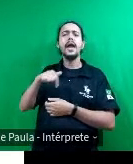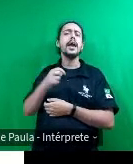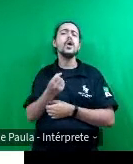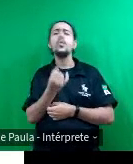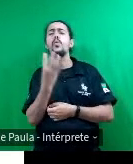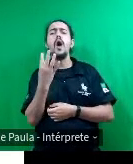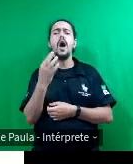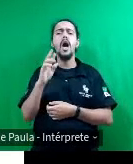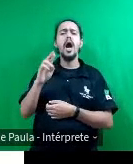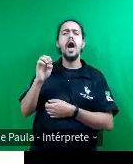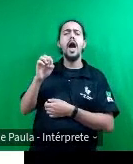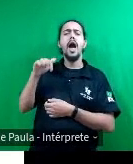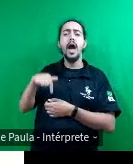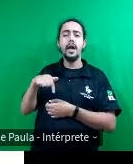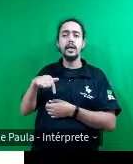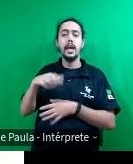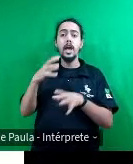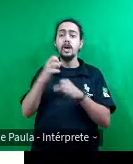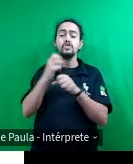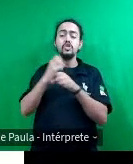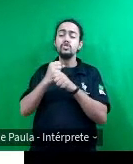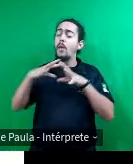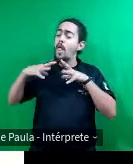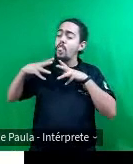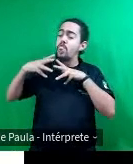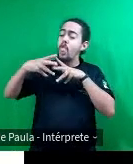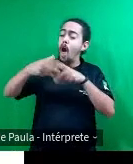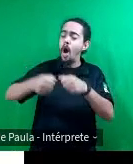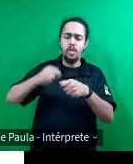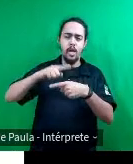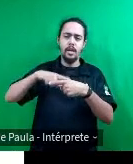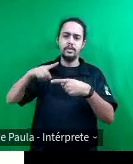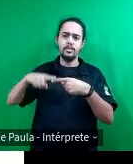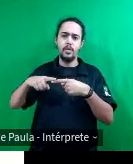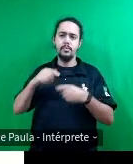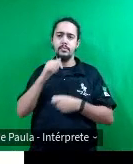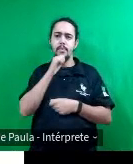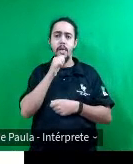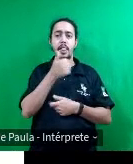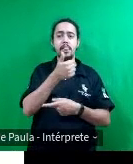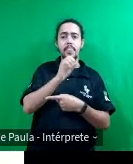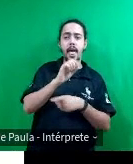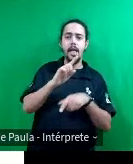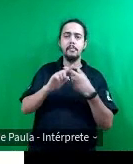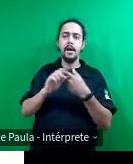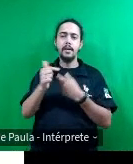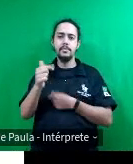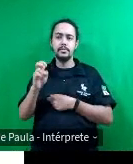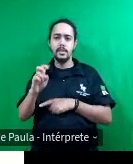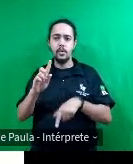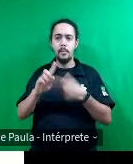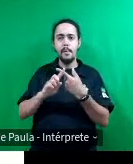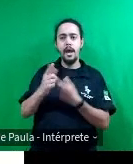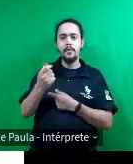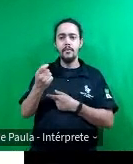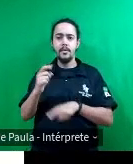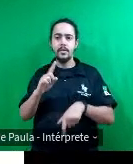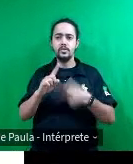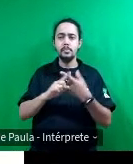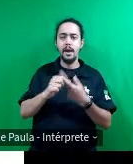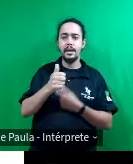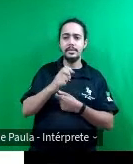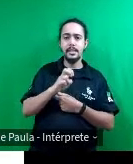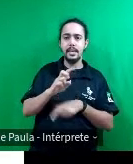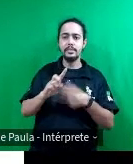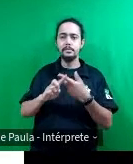nesse caso? A somatória de todos os resistores do circuito. Coloquei aqui embaixo, ó, né? De forma bem mastigada, para não ter a menor sombra